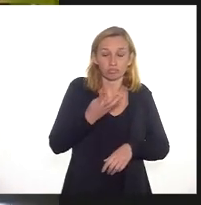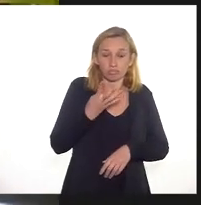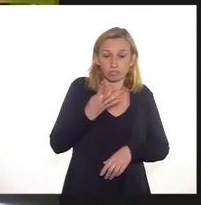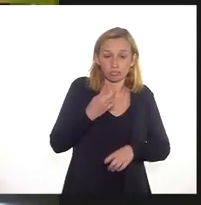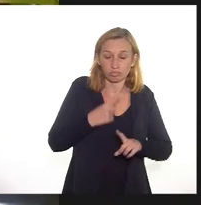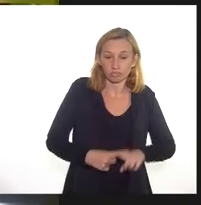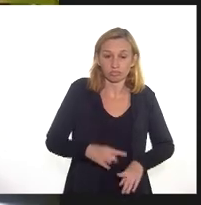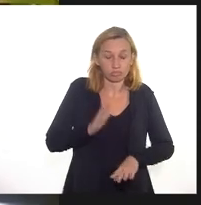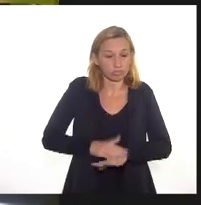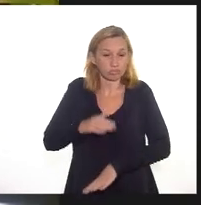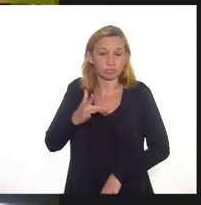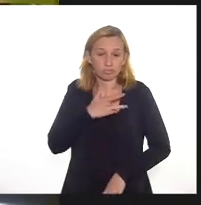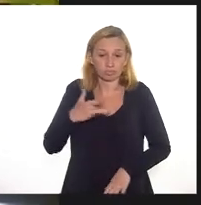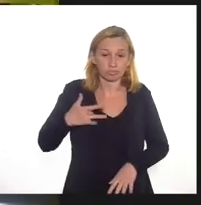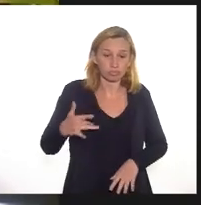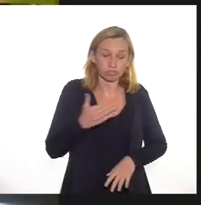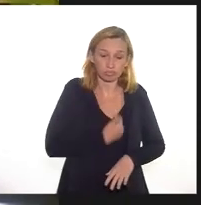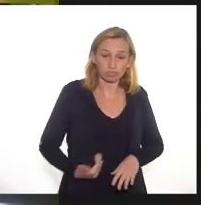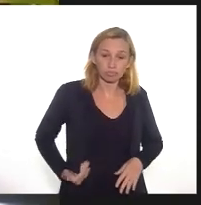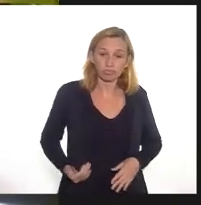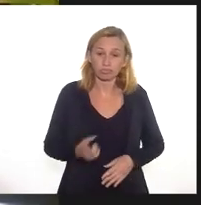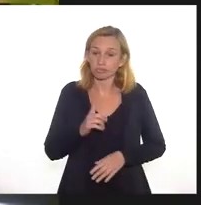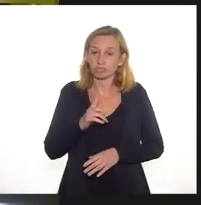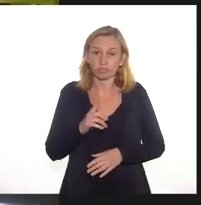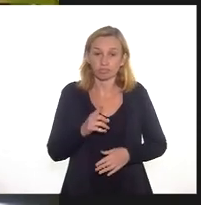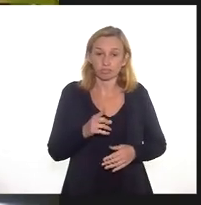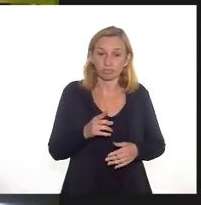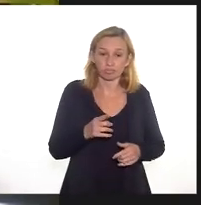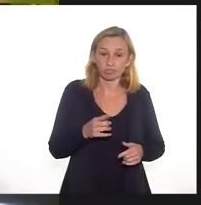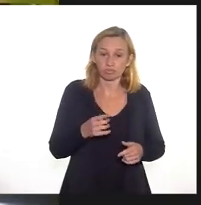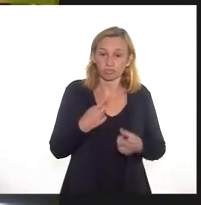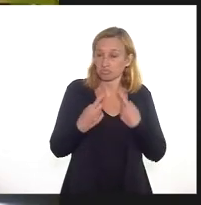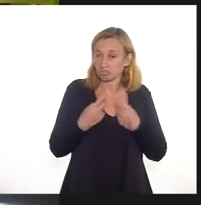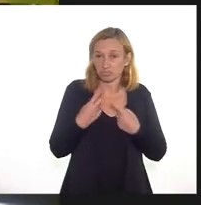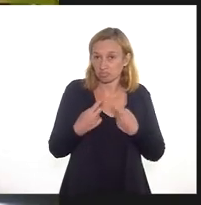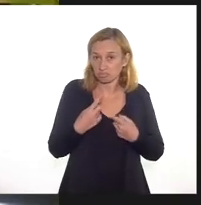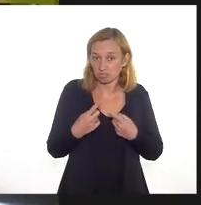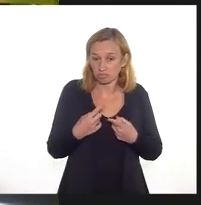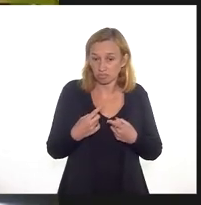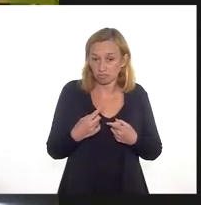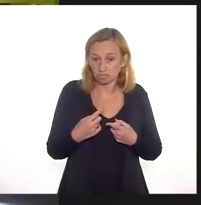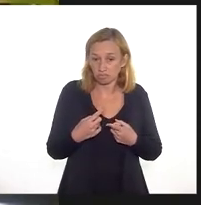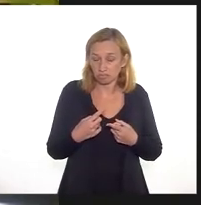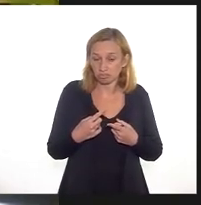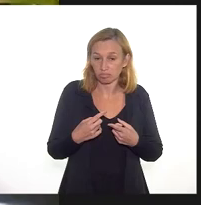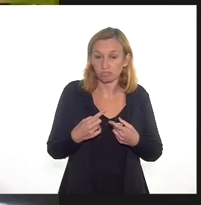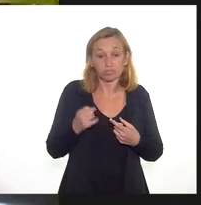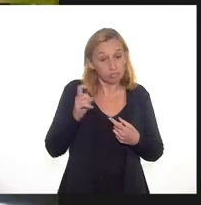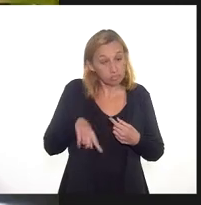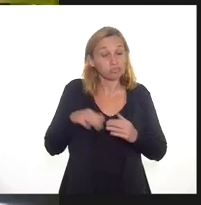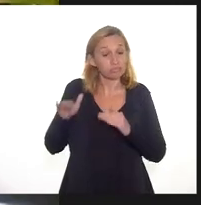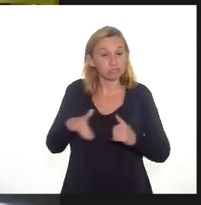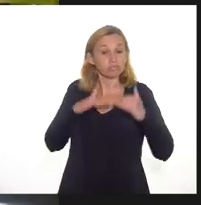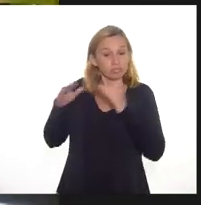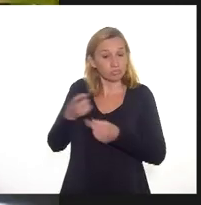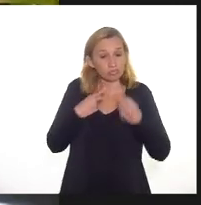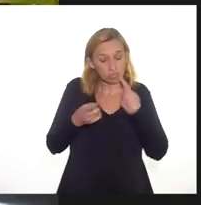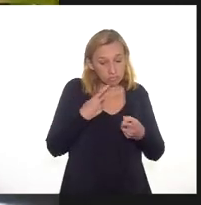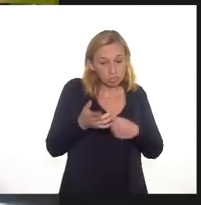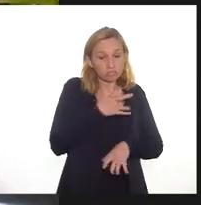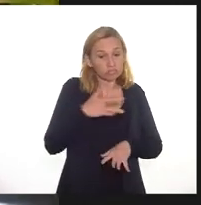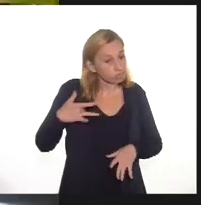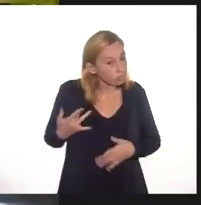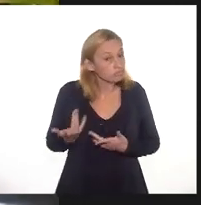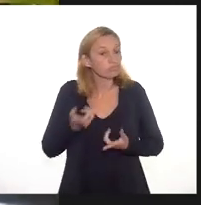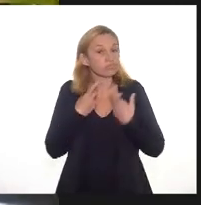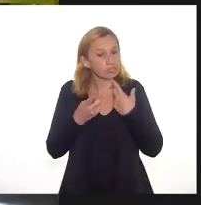4 vezes mais em saúde pública. Então, esse não é qualquer debate. Esse é um debate sobre soberania, esse é um debate sobre saúde, esse